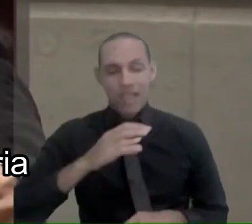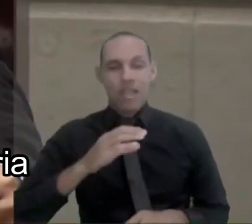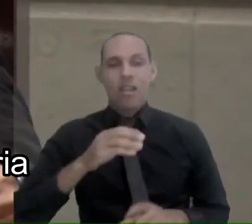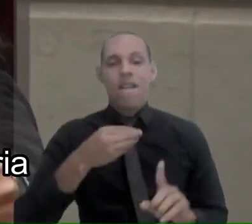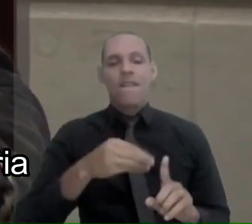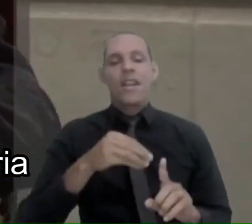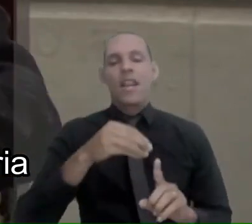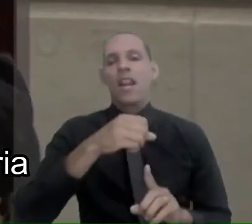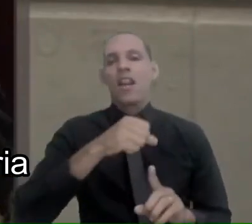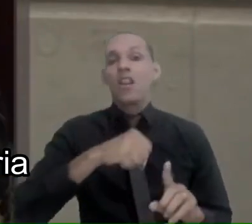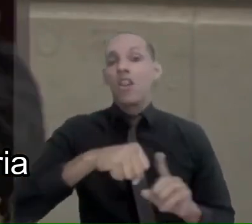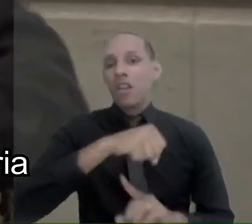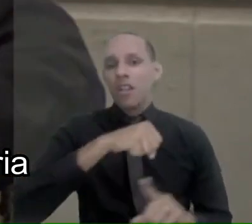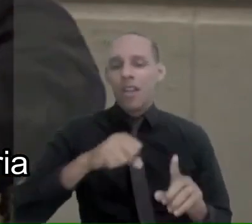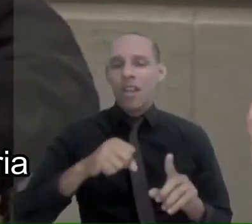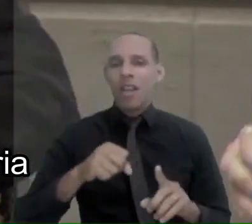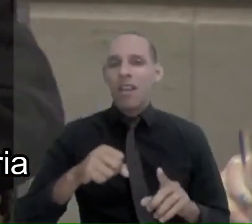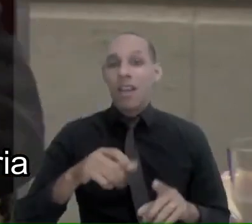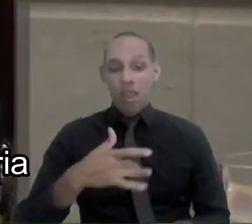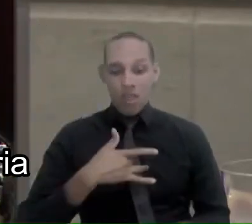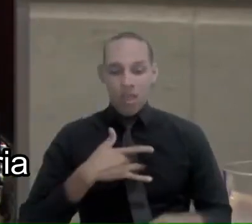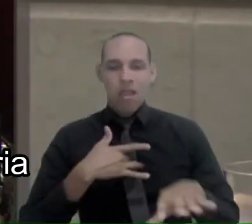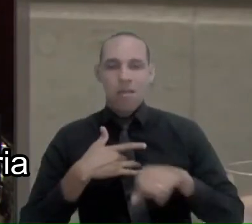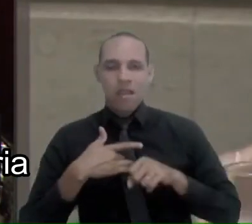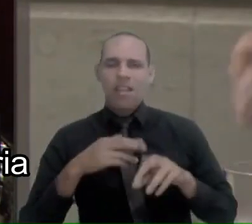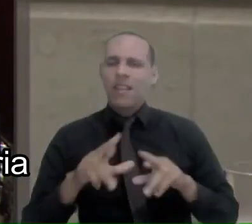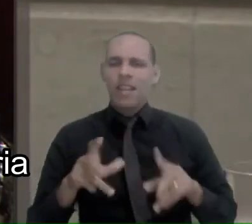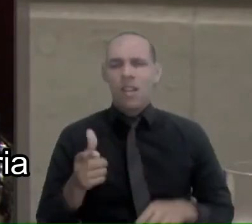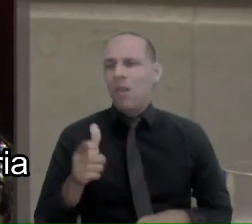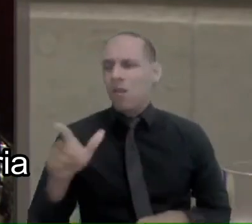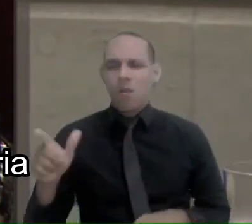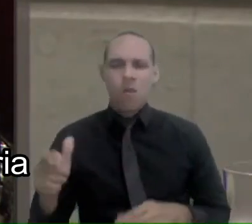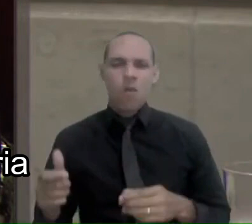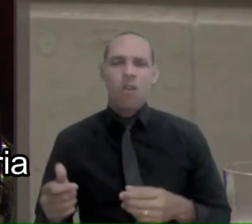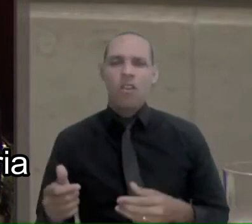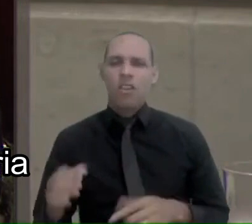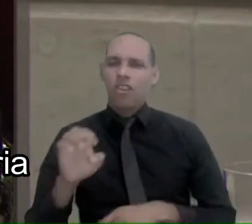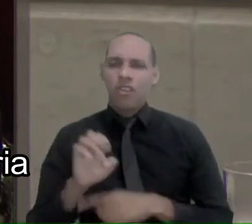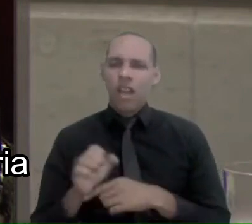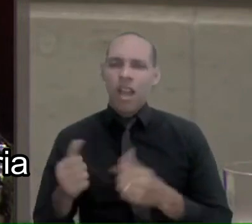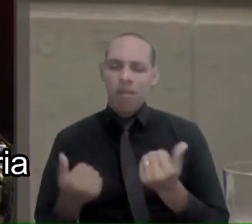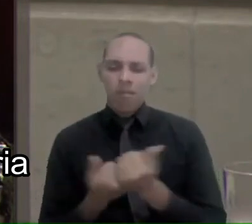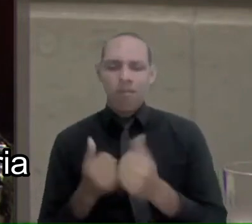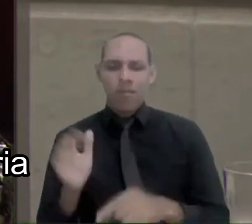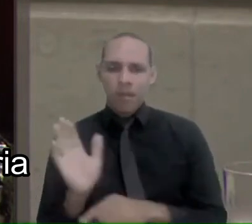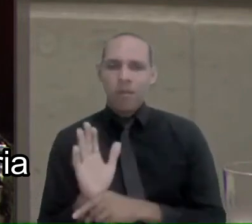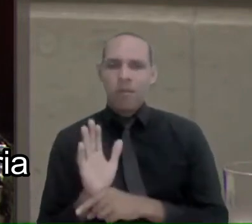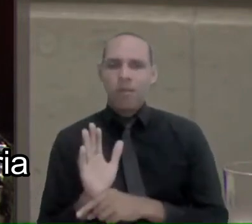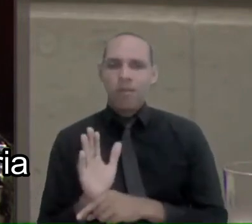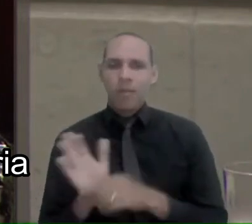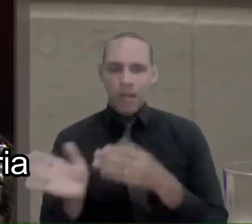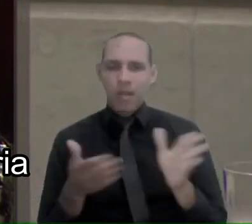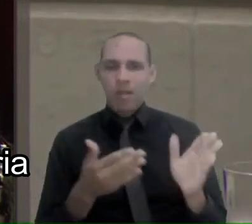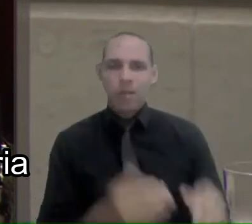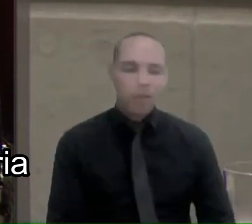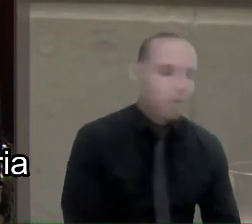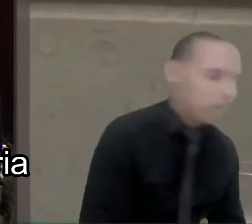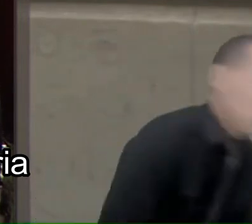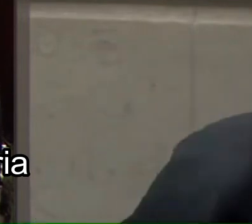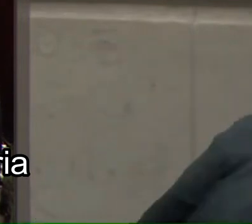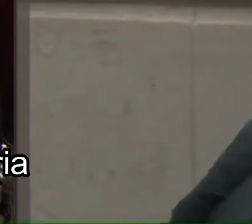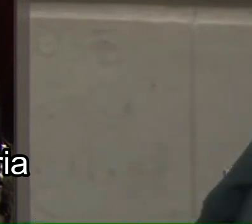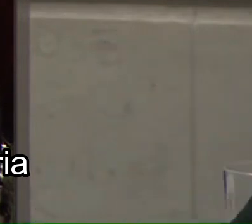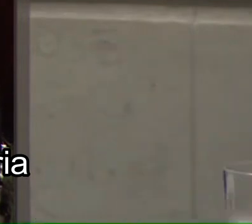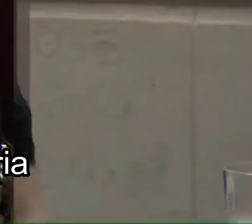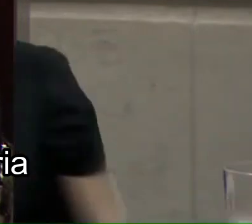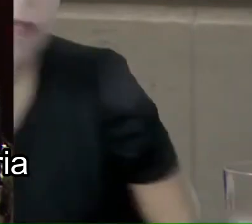é diferente de alguém que tenha todo o suporte do Estado bem estabelecido. E pode passar, por favor? E aí eu